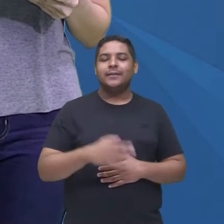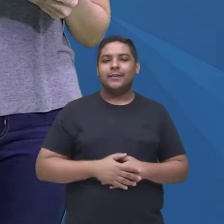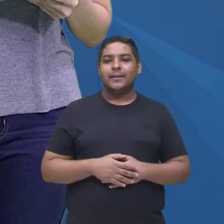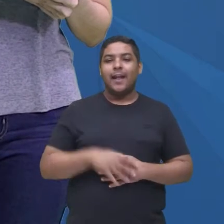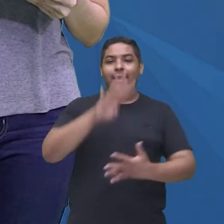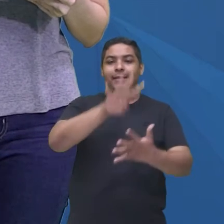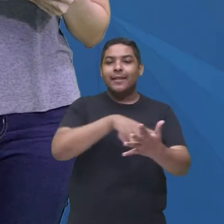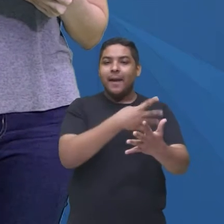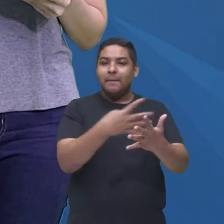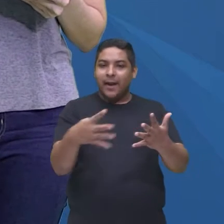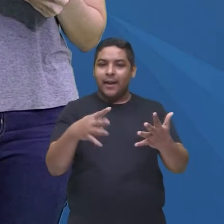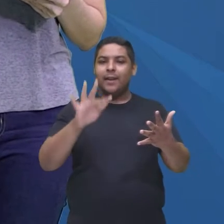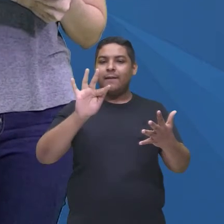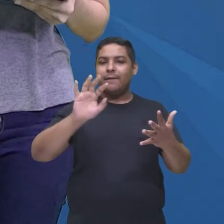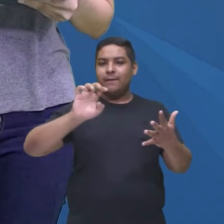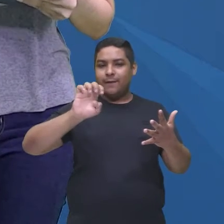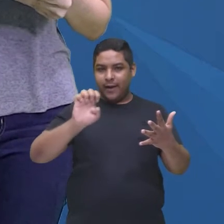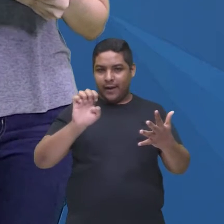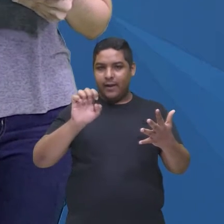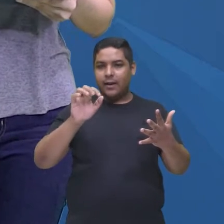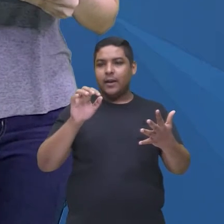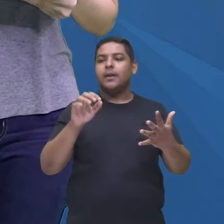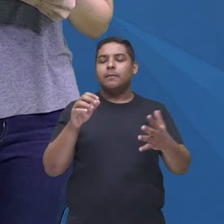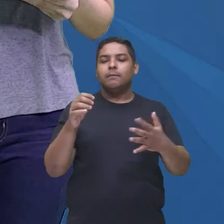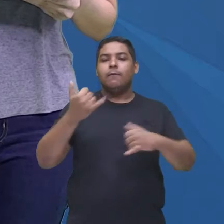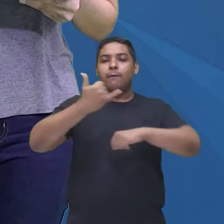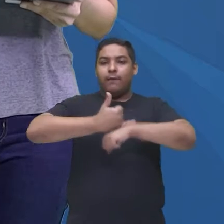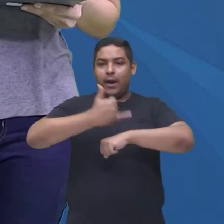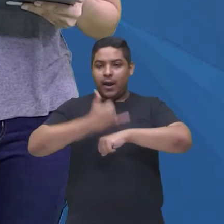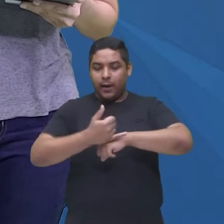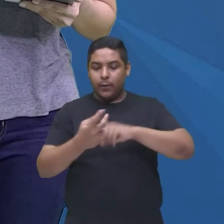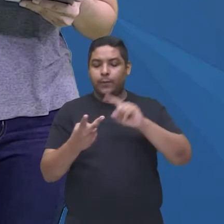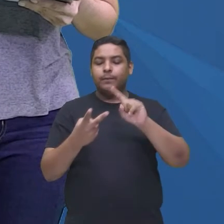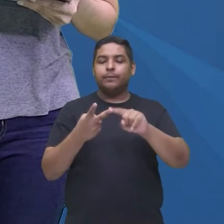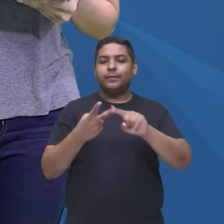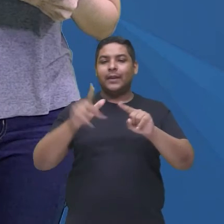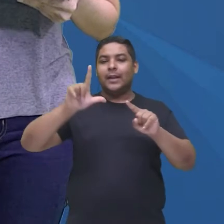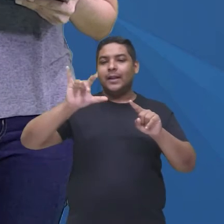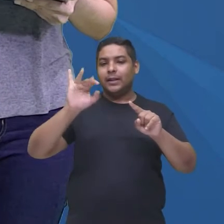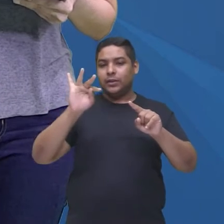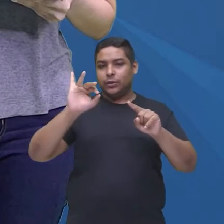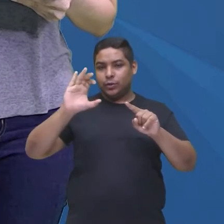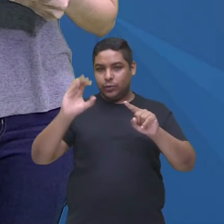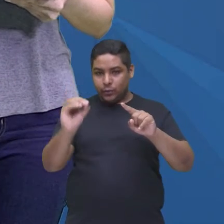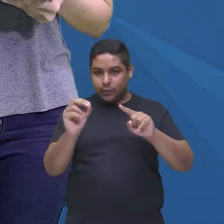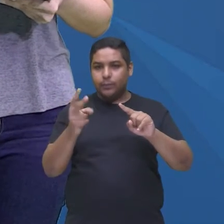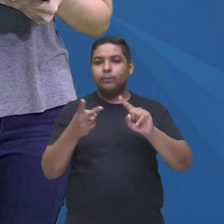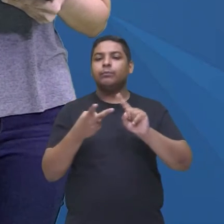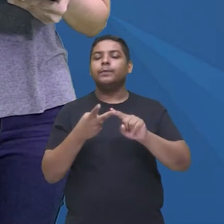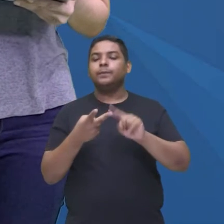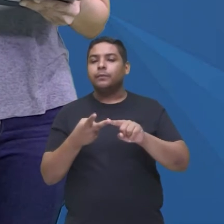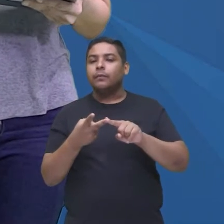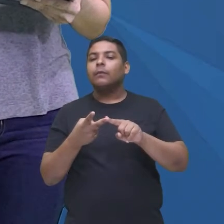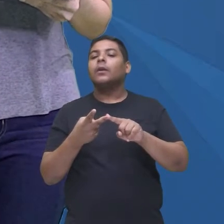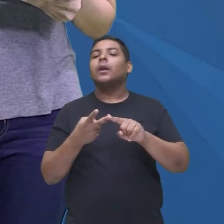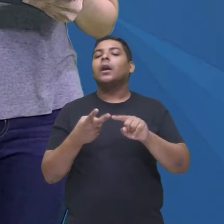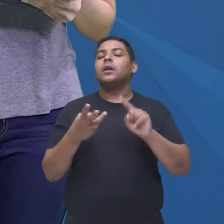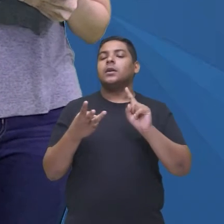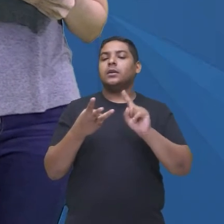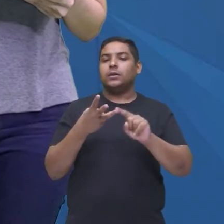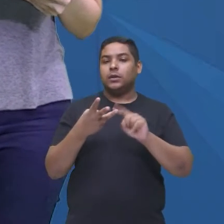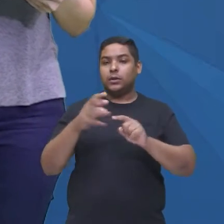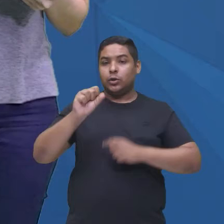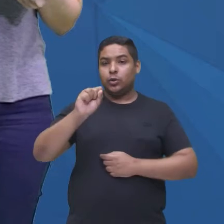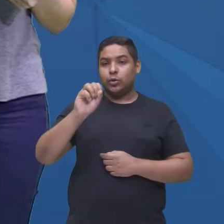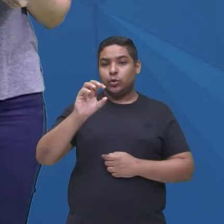o Fe, né, de ferro, o Li, de lítio, e o Na, né, com Na, de sódio. E aí, né,